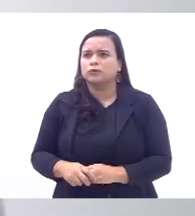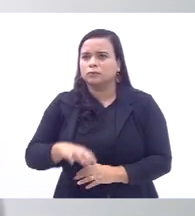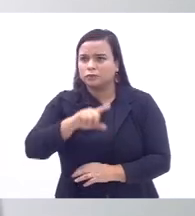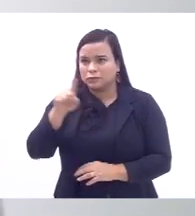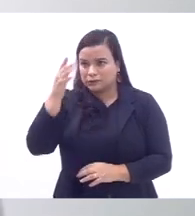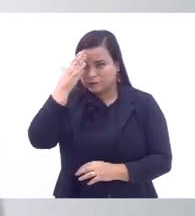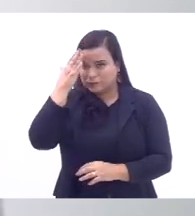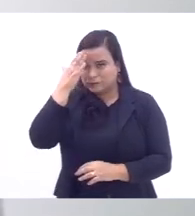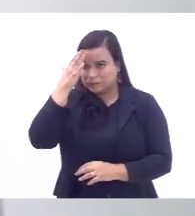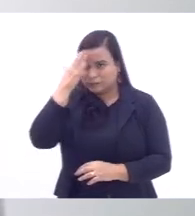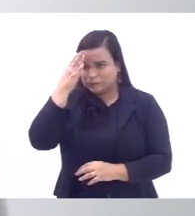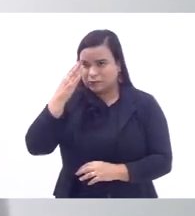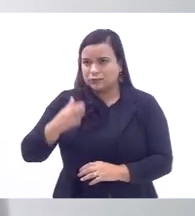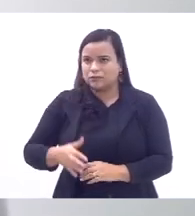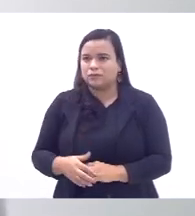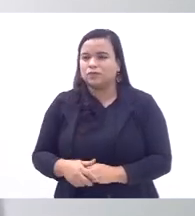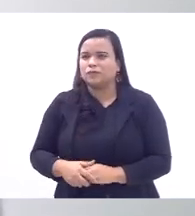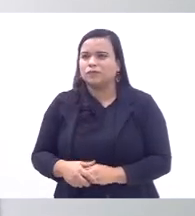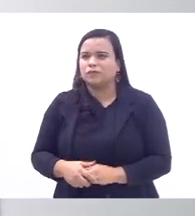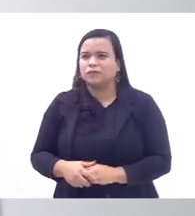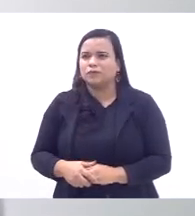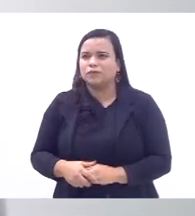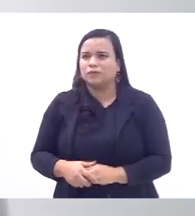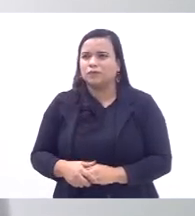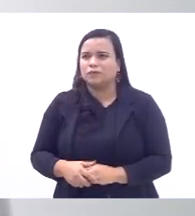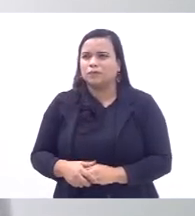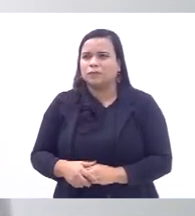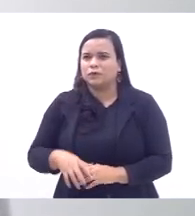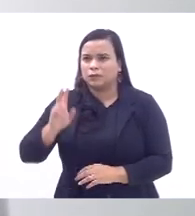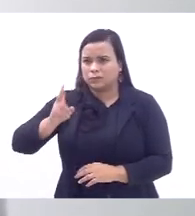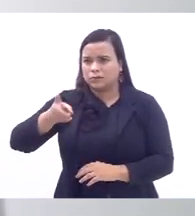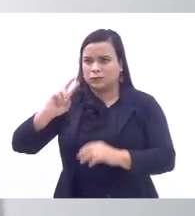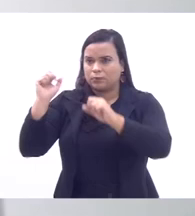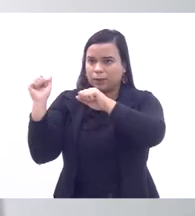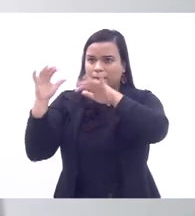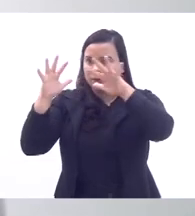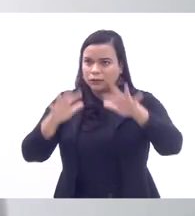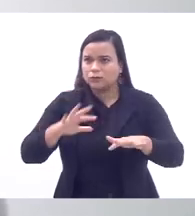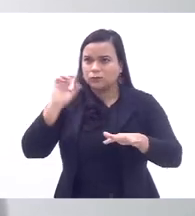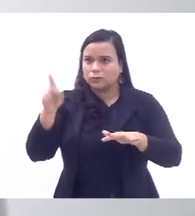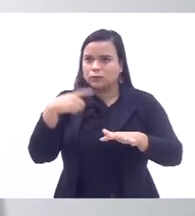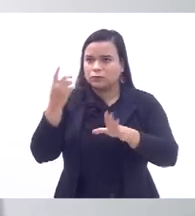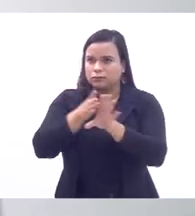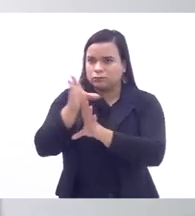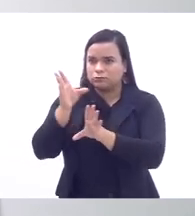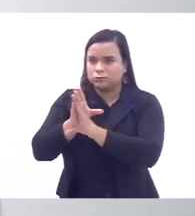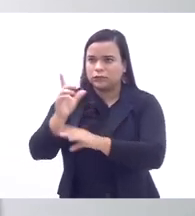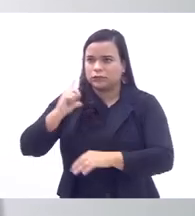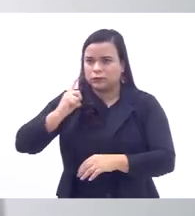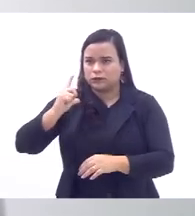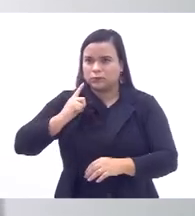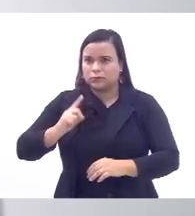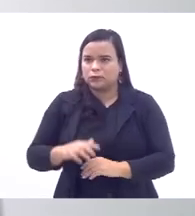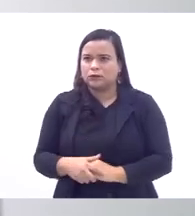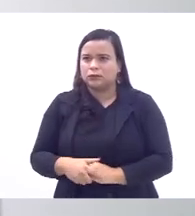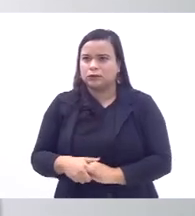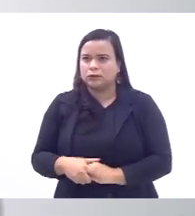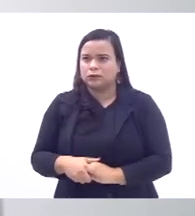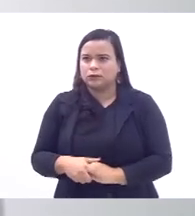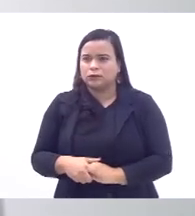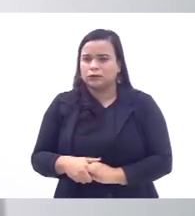pessoa o sa ti ma gbe eyan ni ero sha ki sempre abenço a gente mo fi asiko yi ro